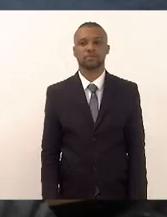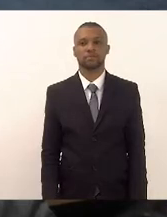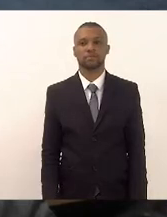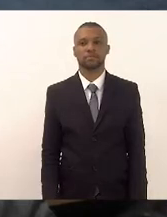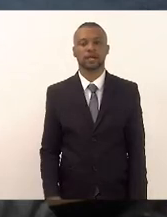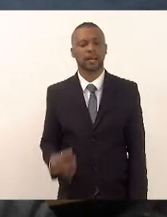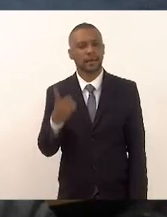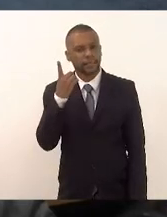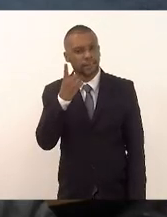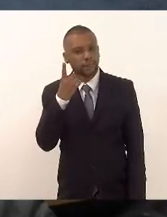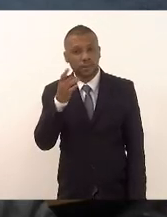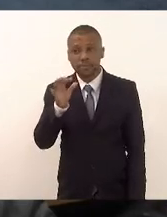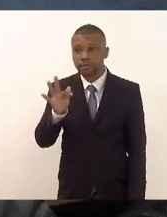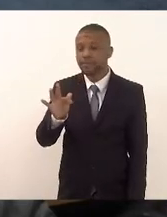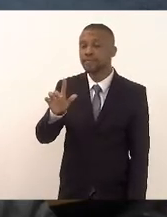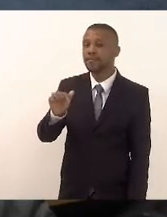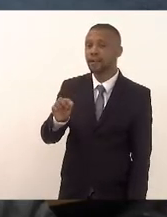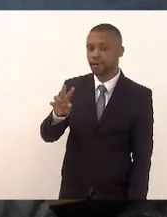Deputado Flávio.